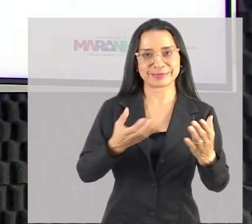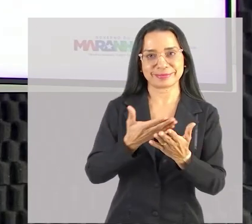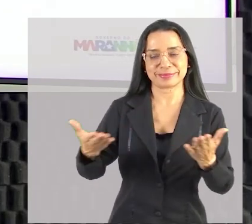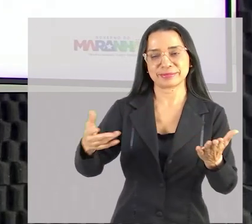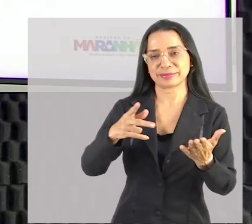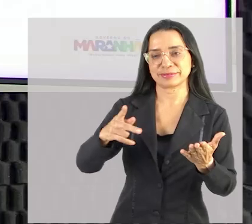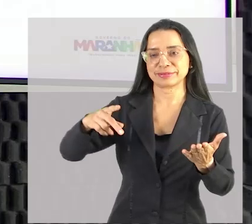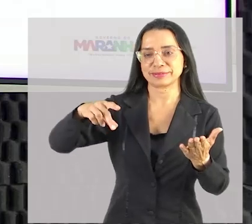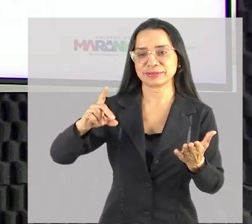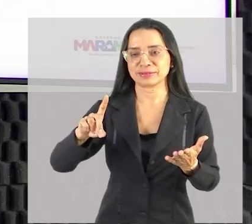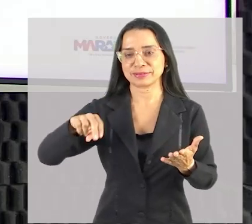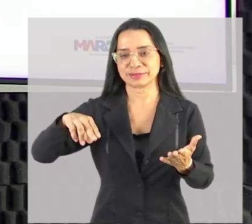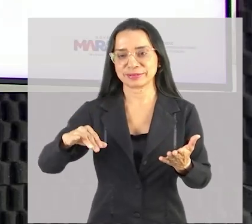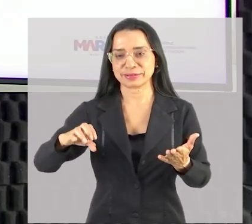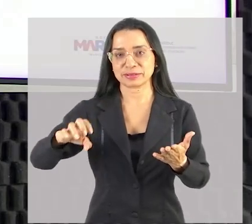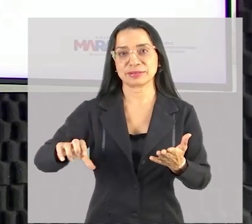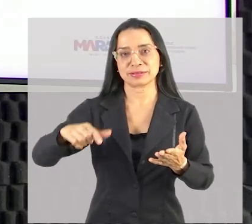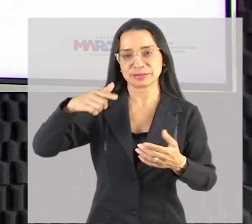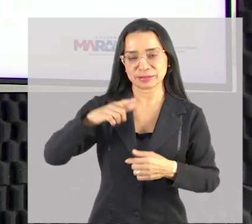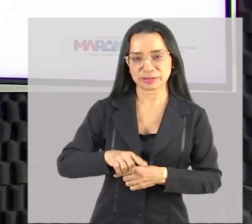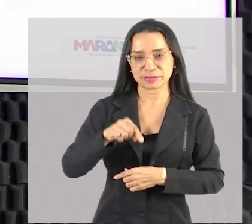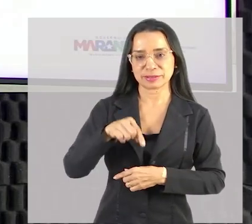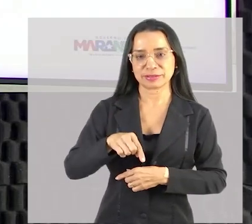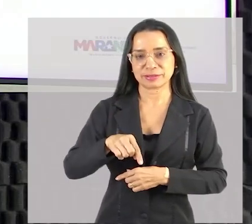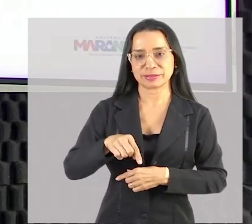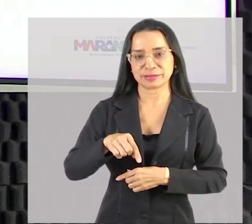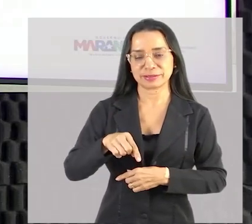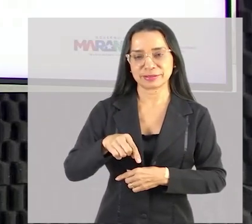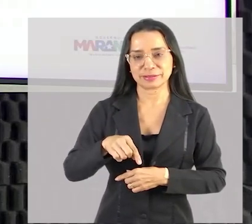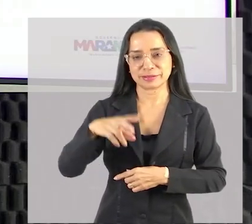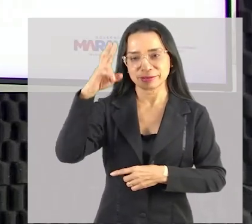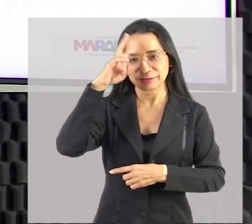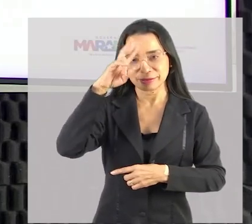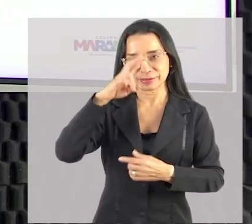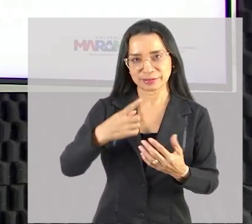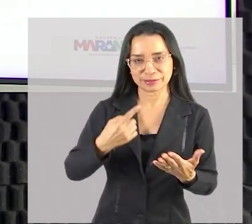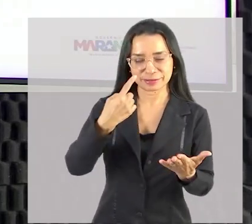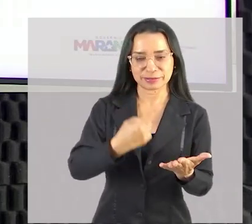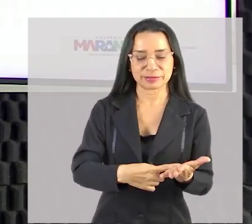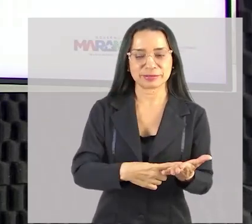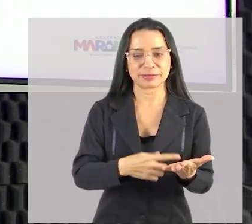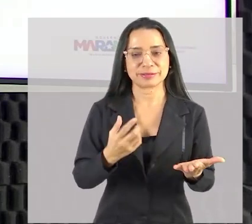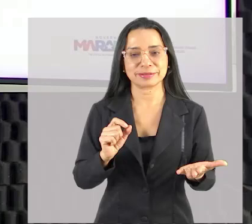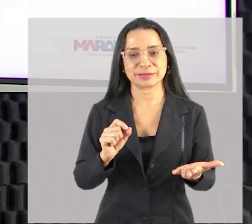Salve, galerinha! Professor Daniel Oliveira, mais uma vez aqui contigo. Lembra do nosso combinado, né?